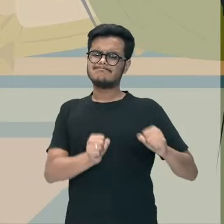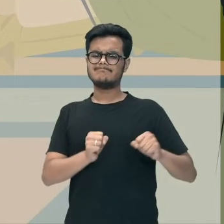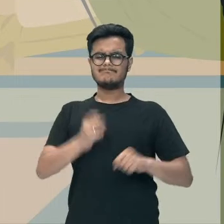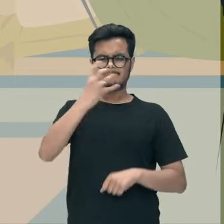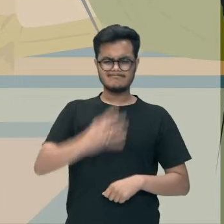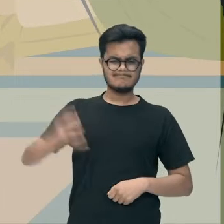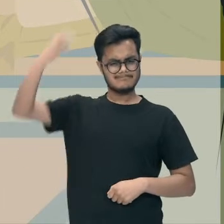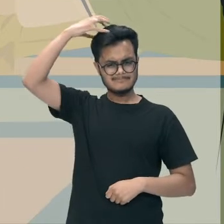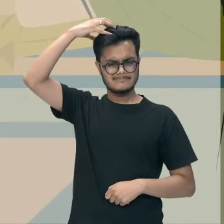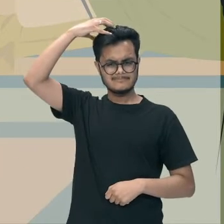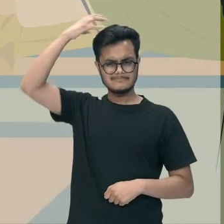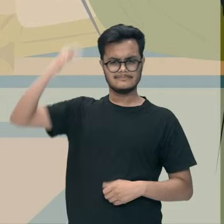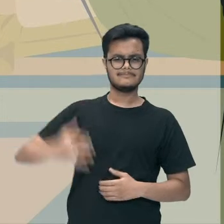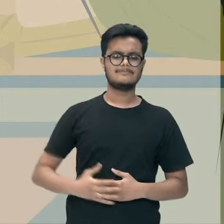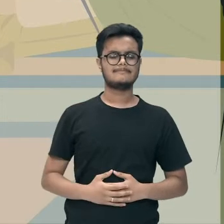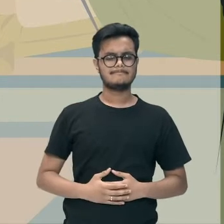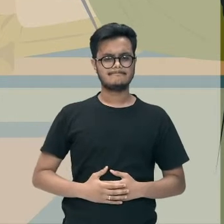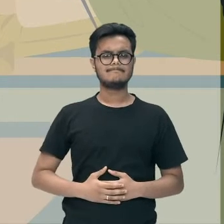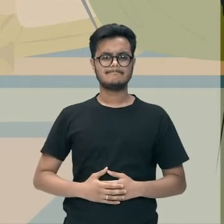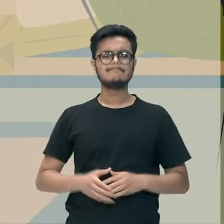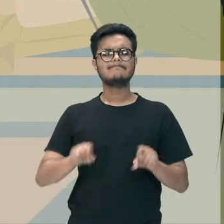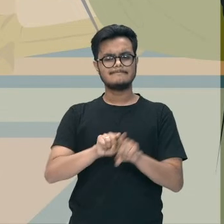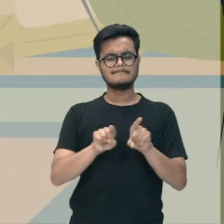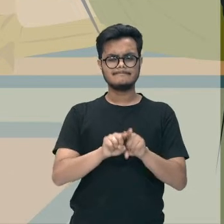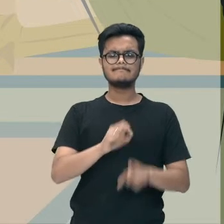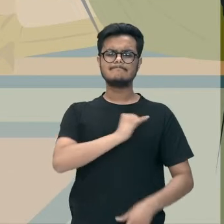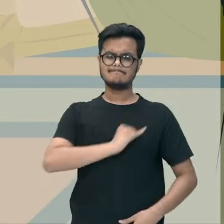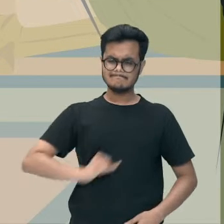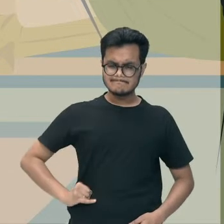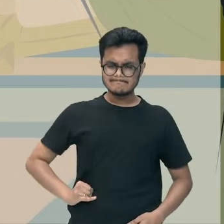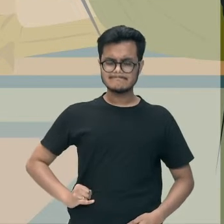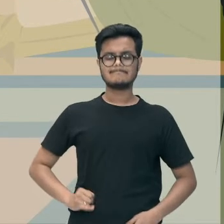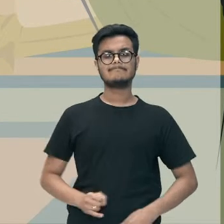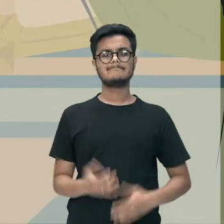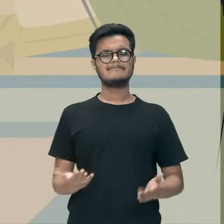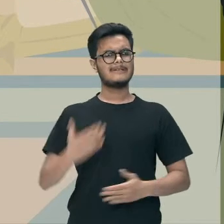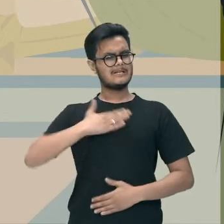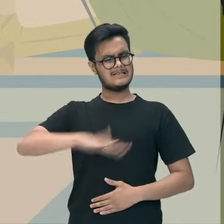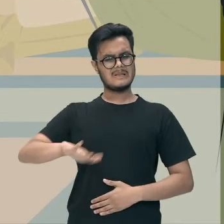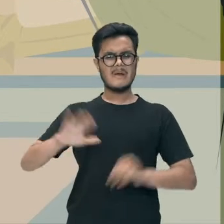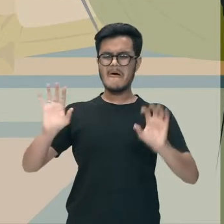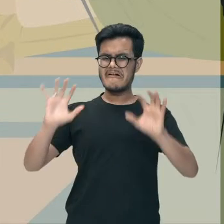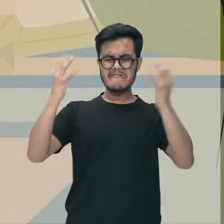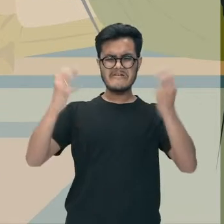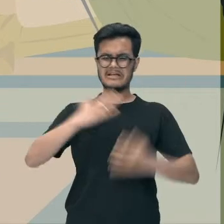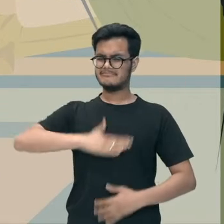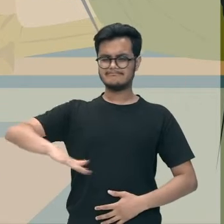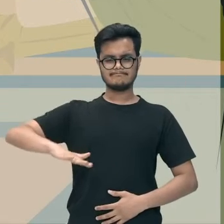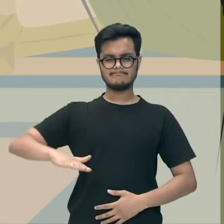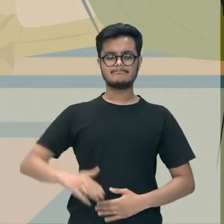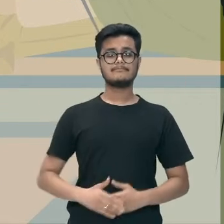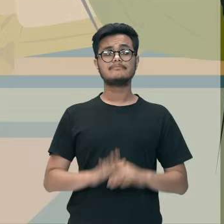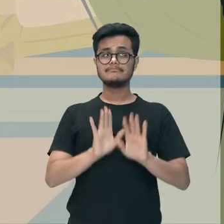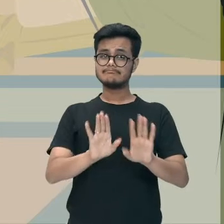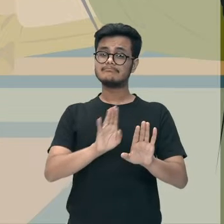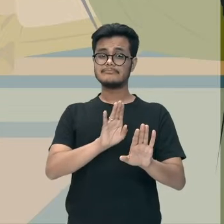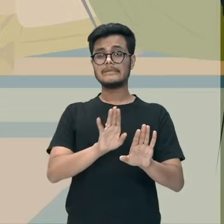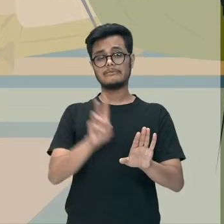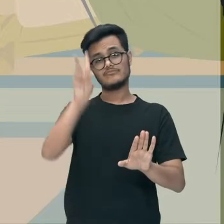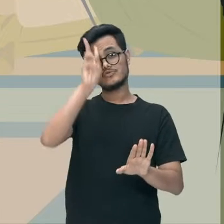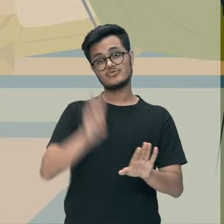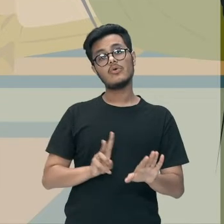ser rei, para ser imperador, então ele não gostava muito dessas coisas de festa não, segundo conta aí, né, a